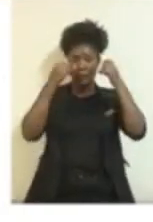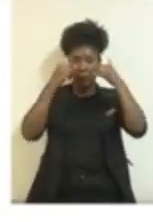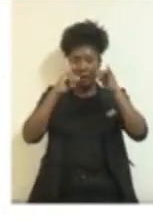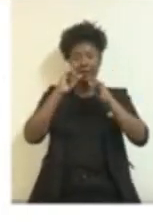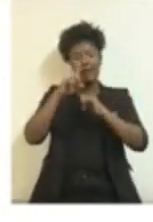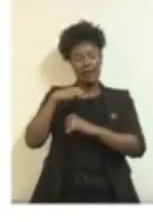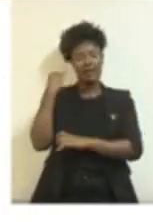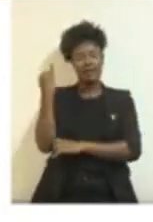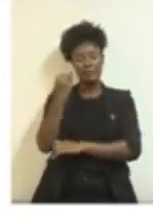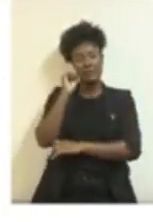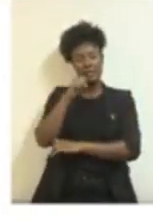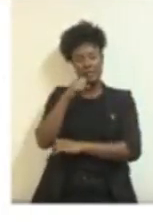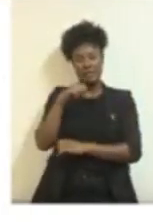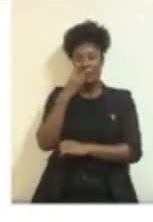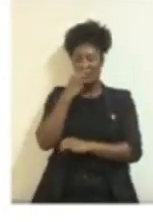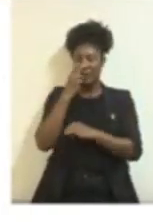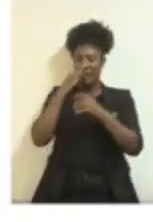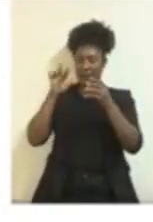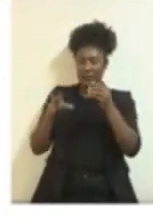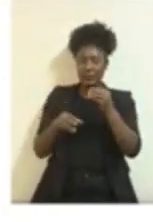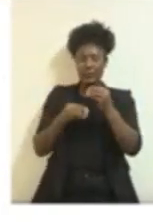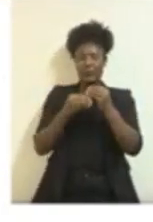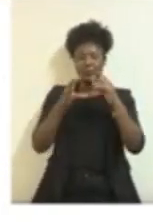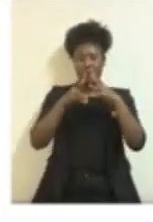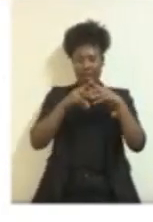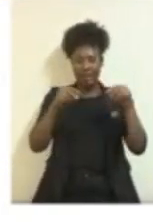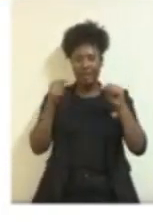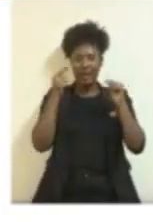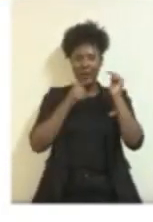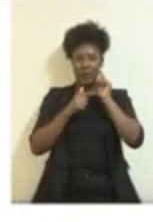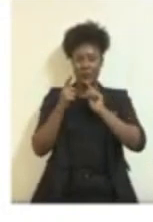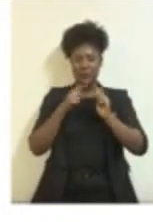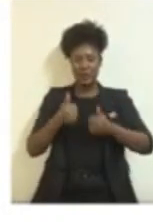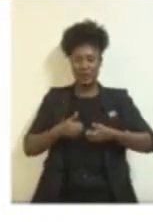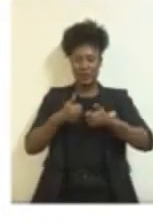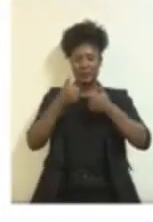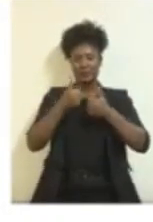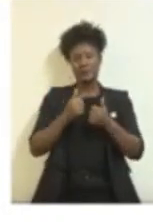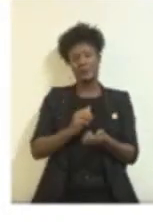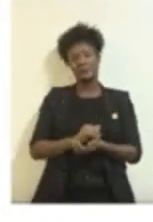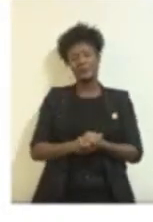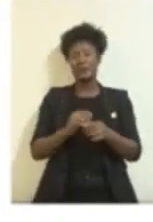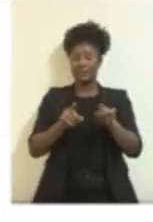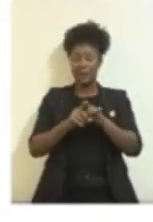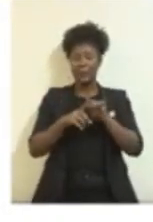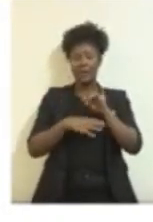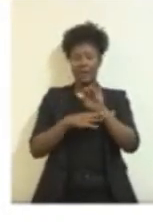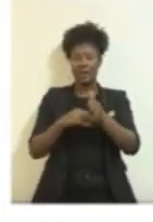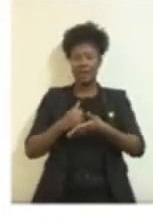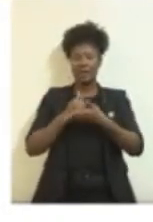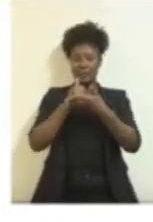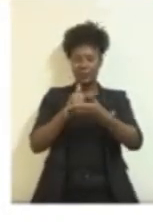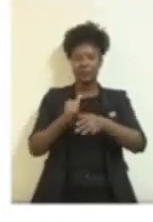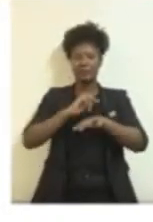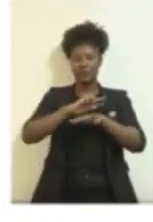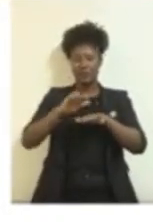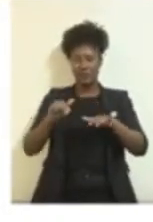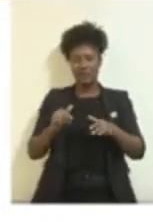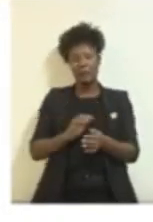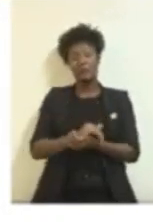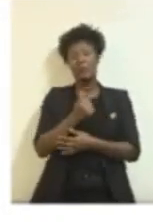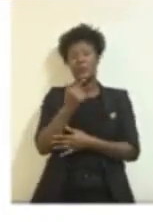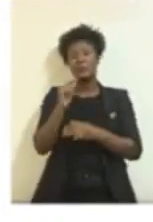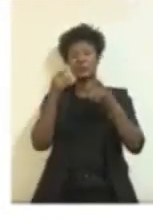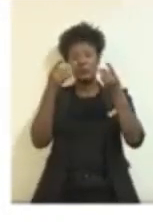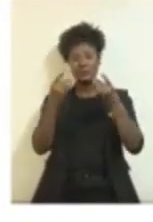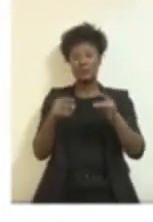sistema e contribui, quando bem manejado, né, para a manutenção dessa diversidade. Outro detalhe importante, quando eu